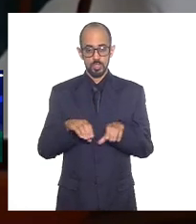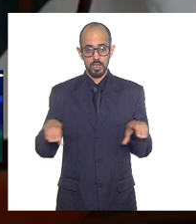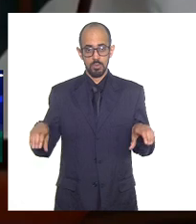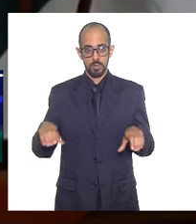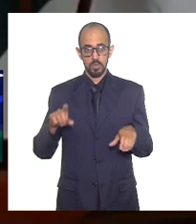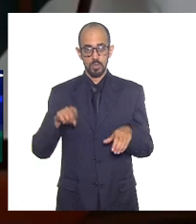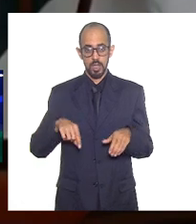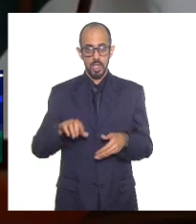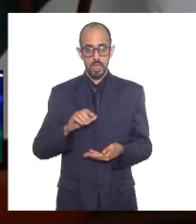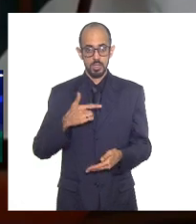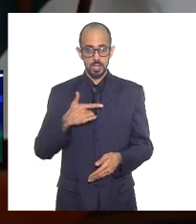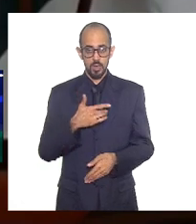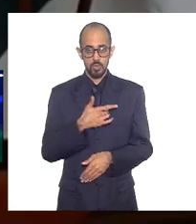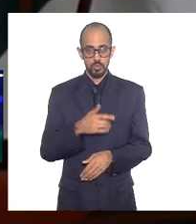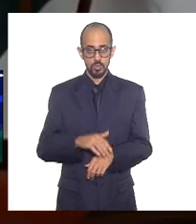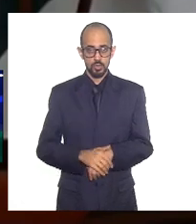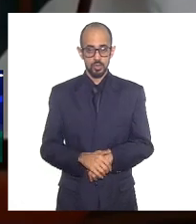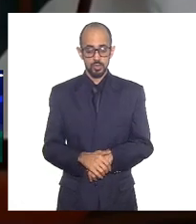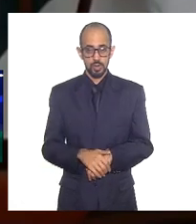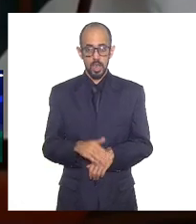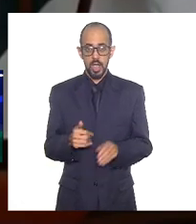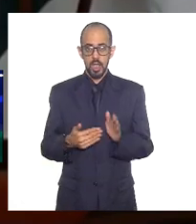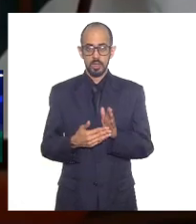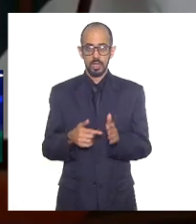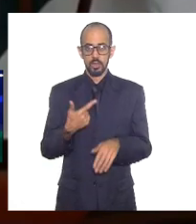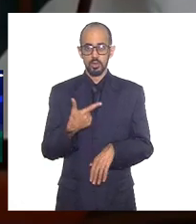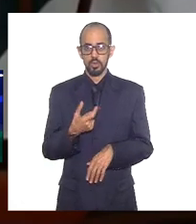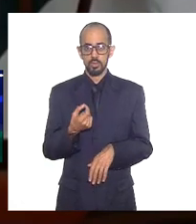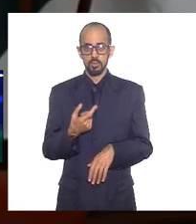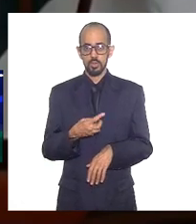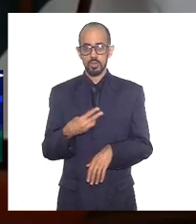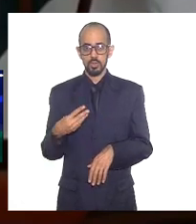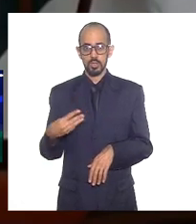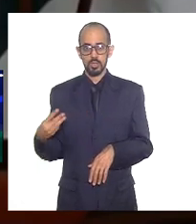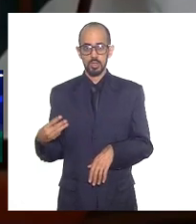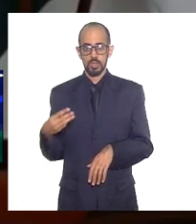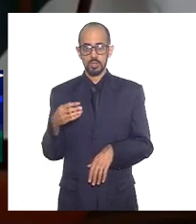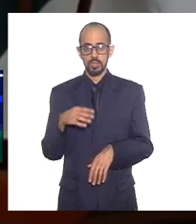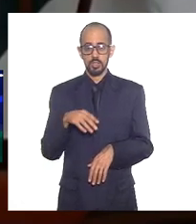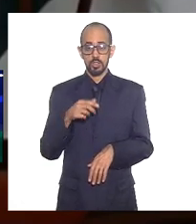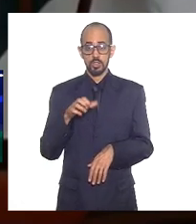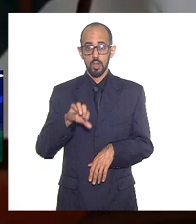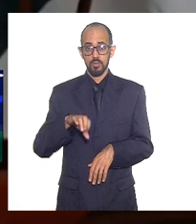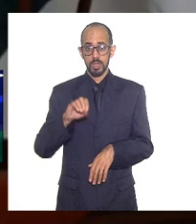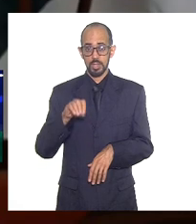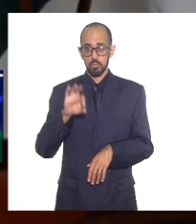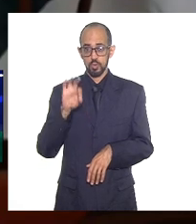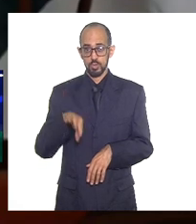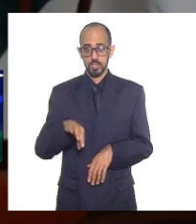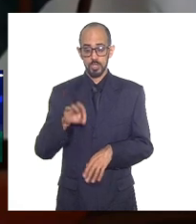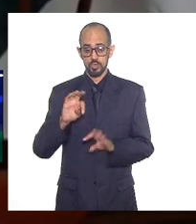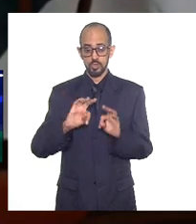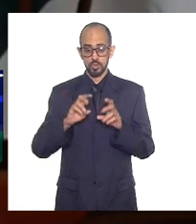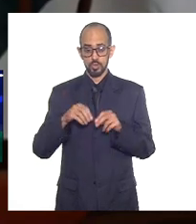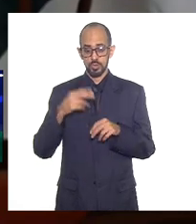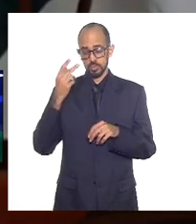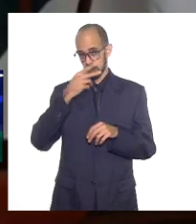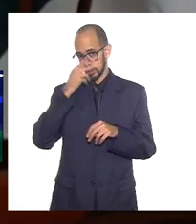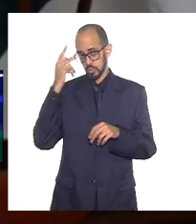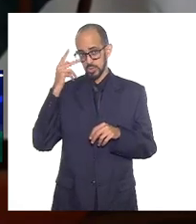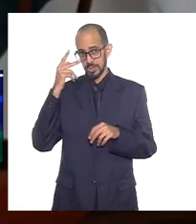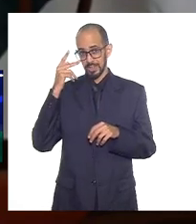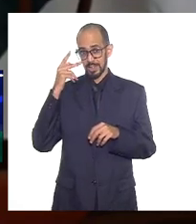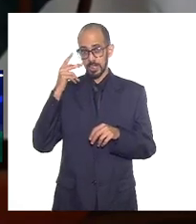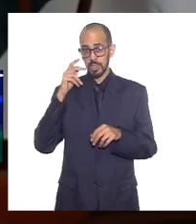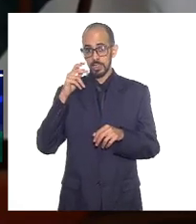saúde. Até 2033, 90% das pessoas terão água na sua casa, coisa que não tem hoje.